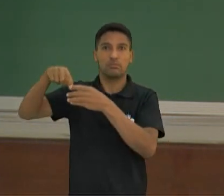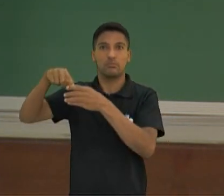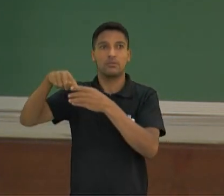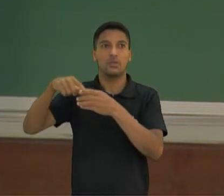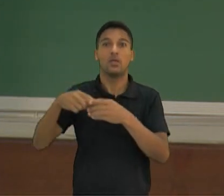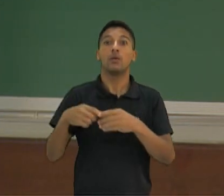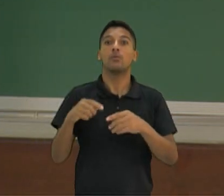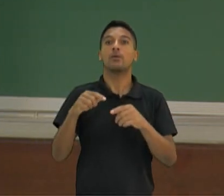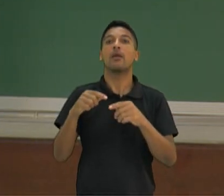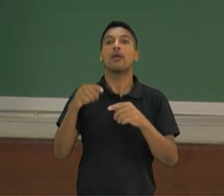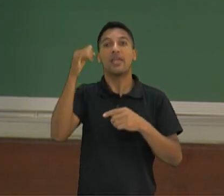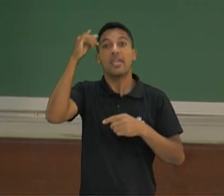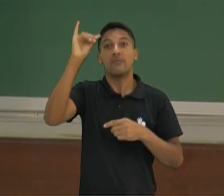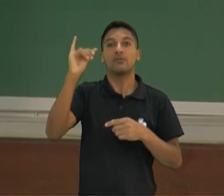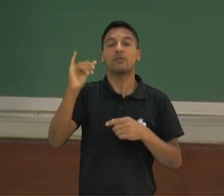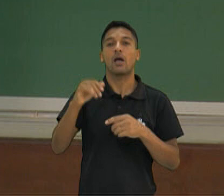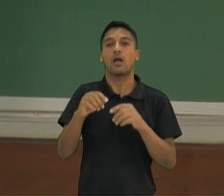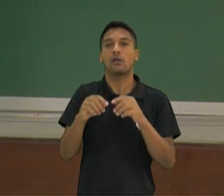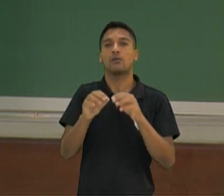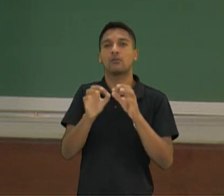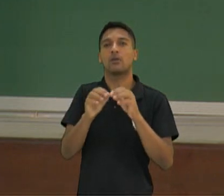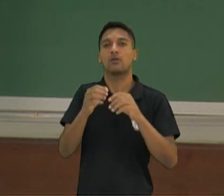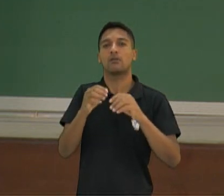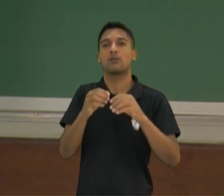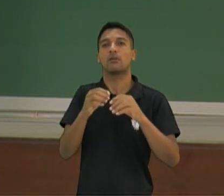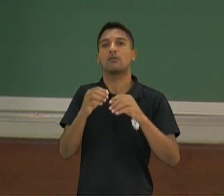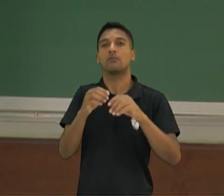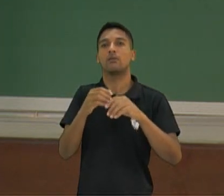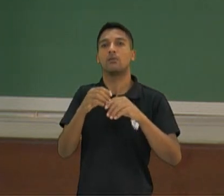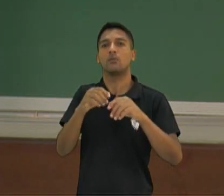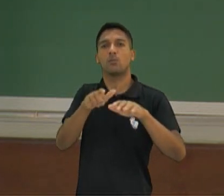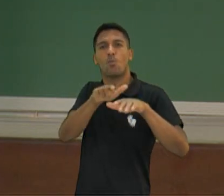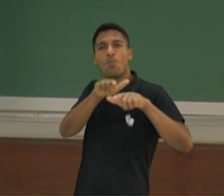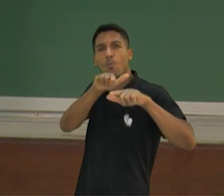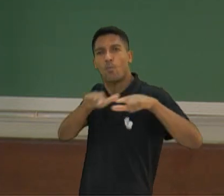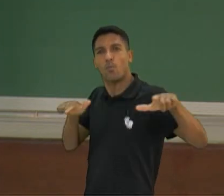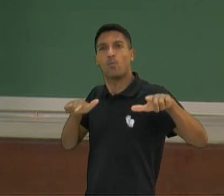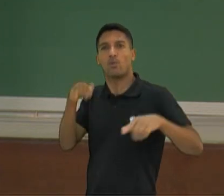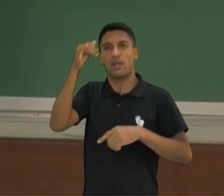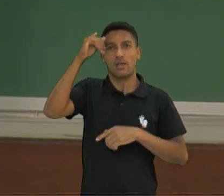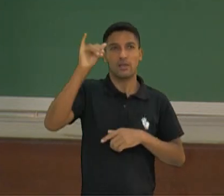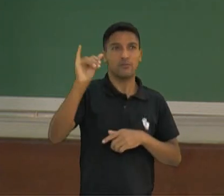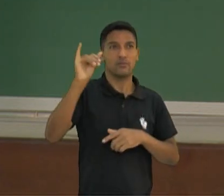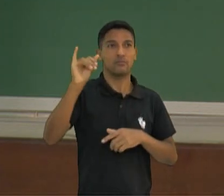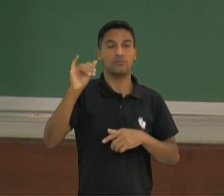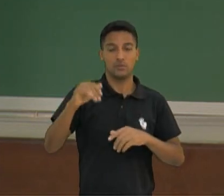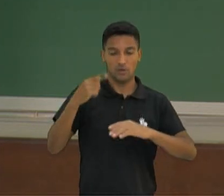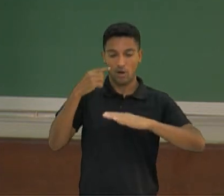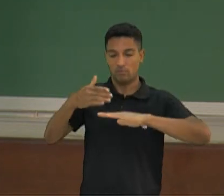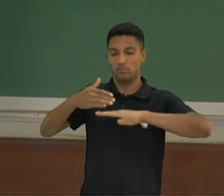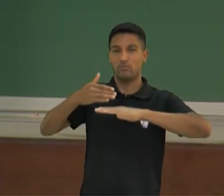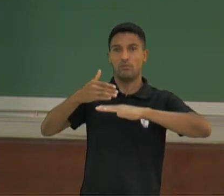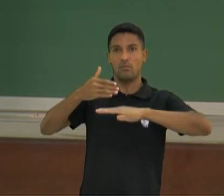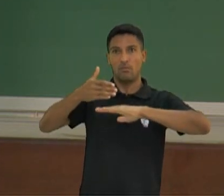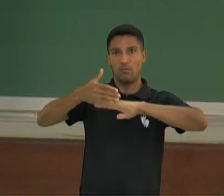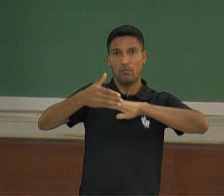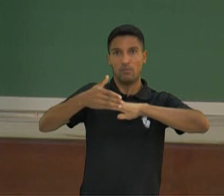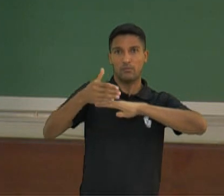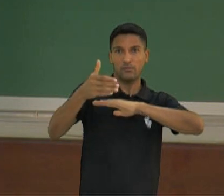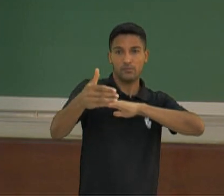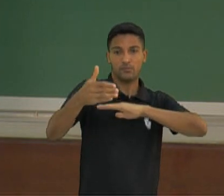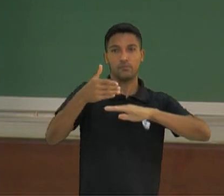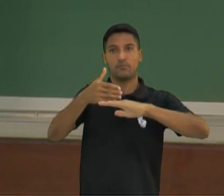for coerente e for duradoura, pode ser que então processos agressivos não sejam isolados,